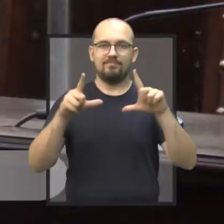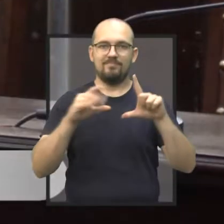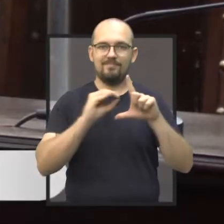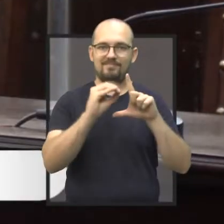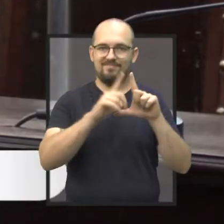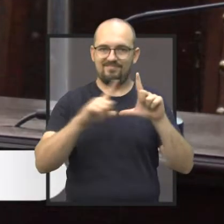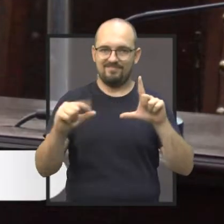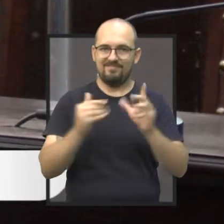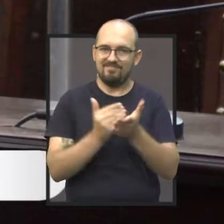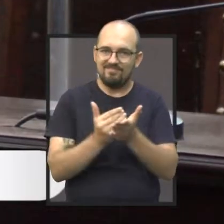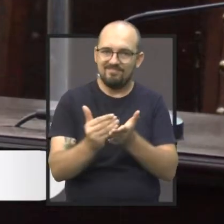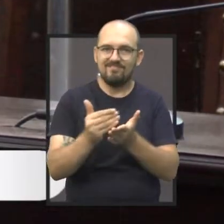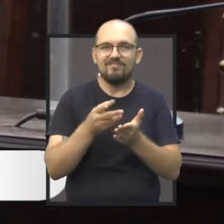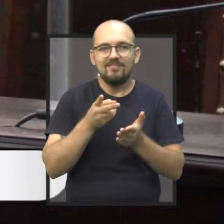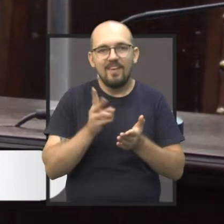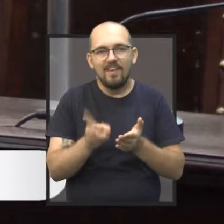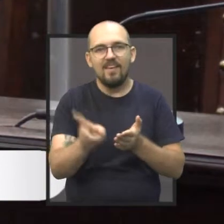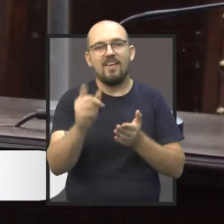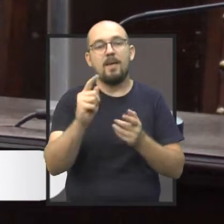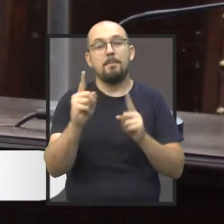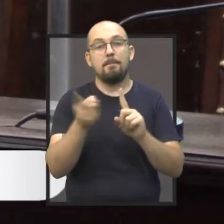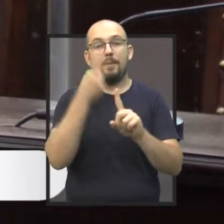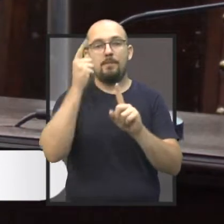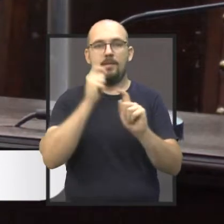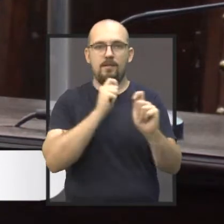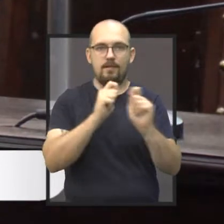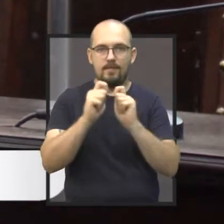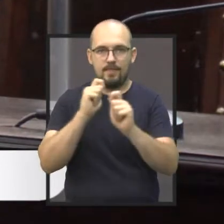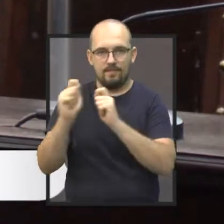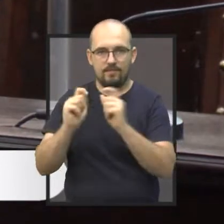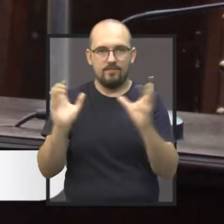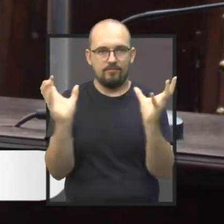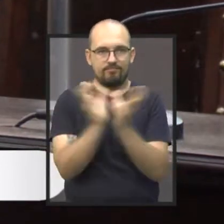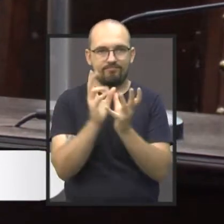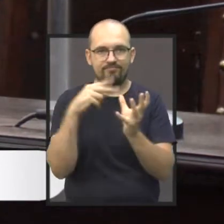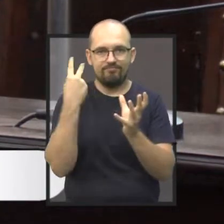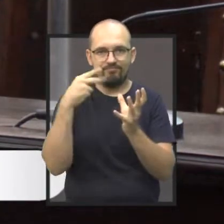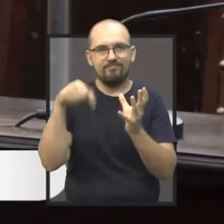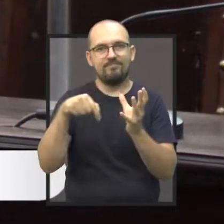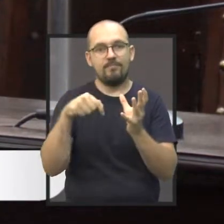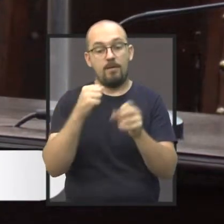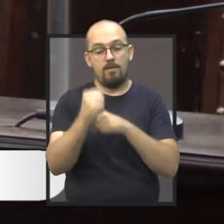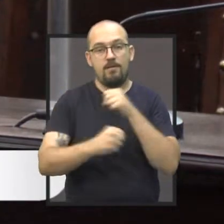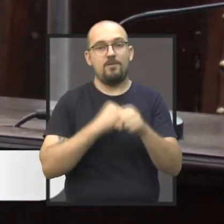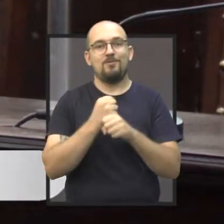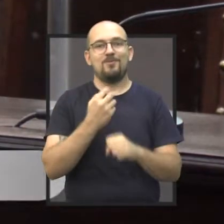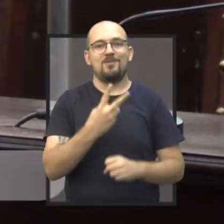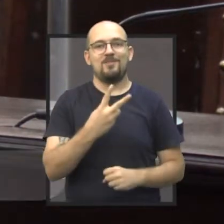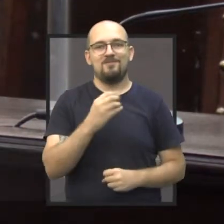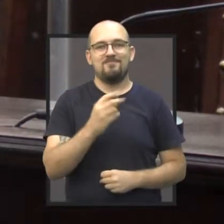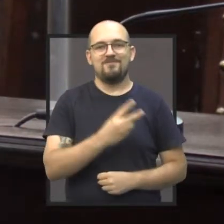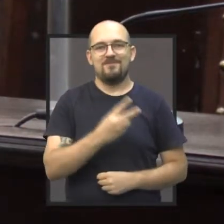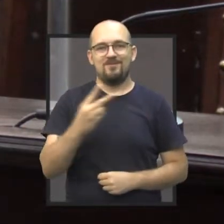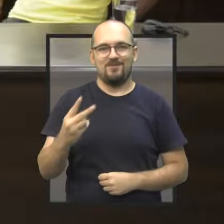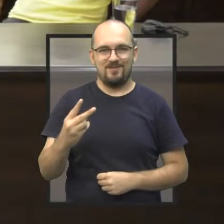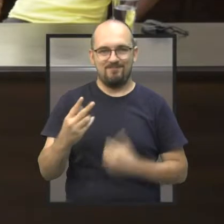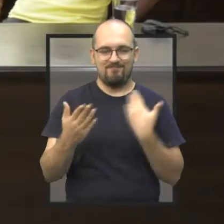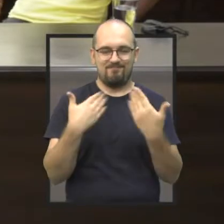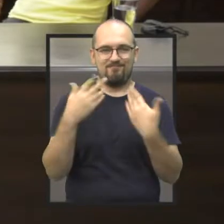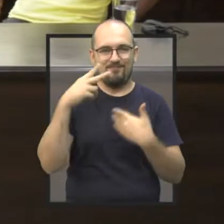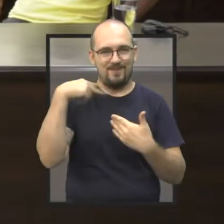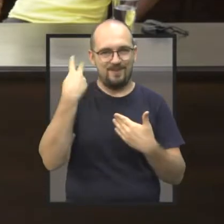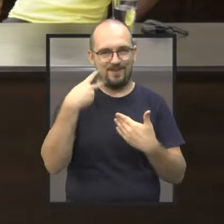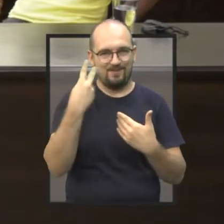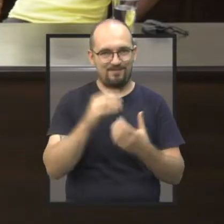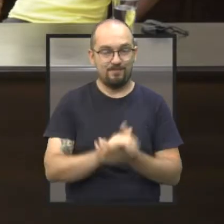A TV Câmara segue com a primeira rodada de entrevistas do programa Fala Vereador em 2022.